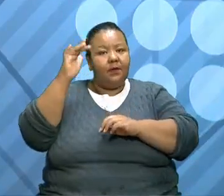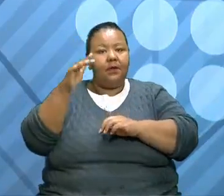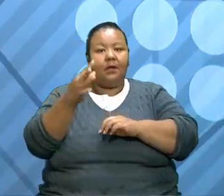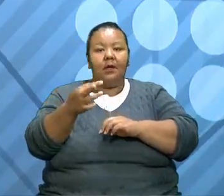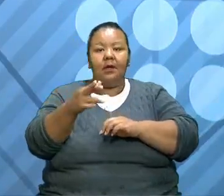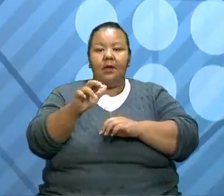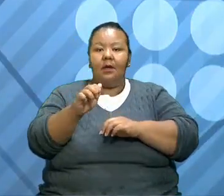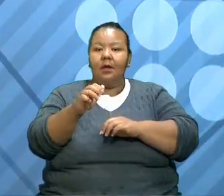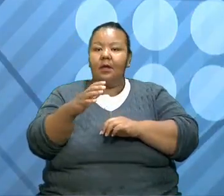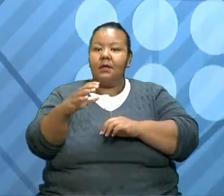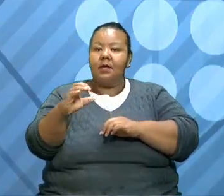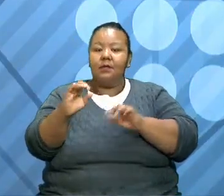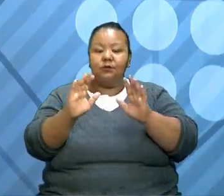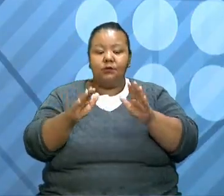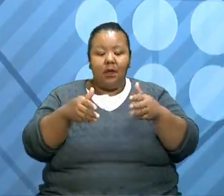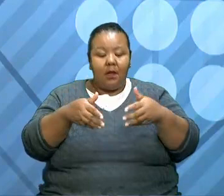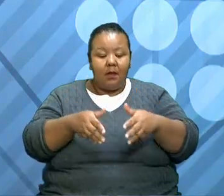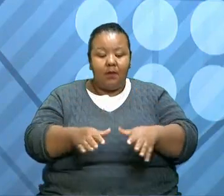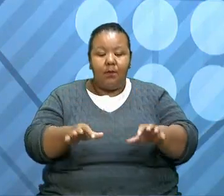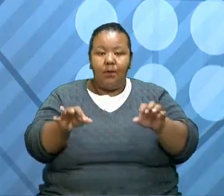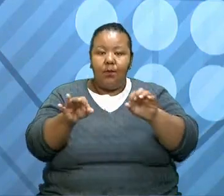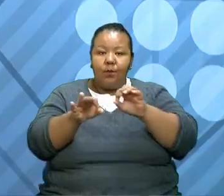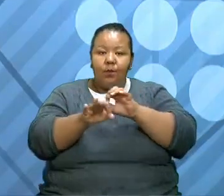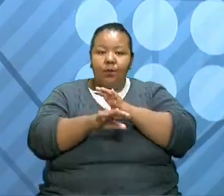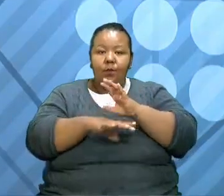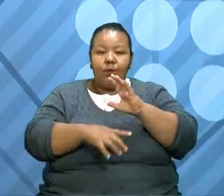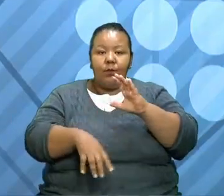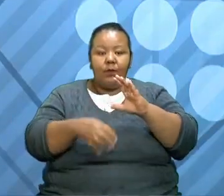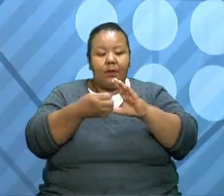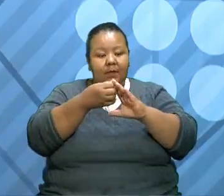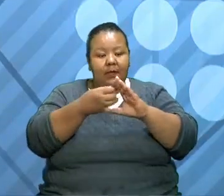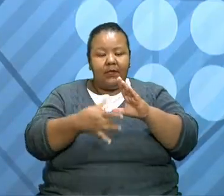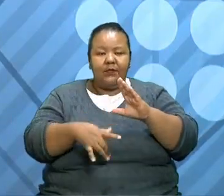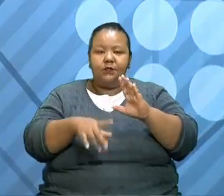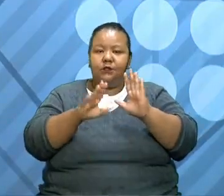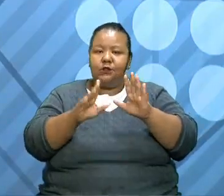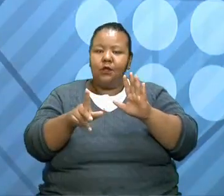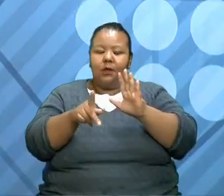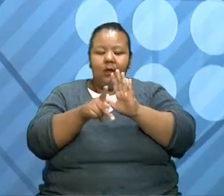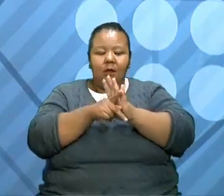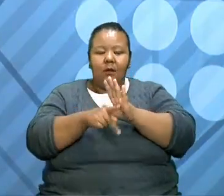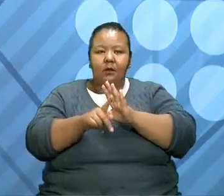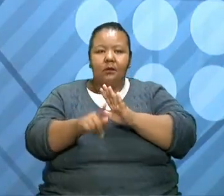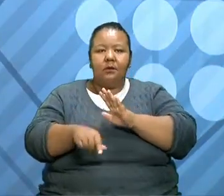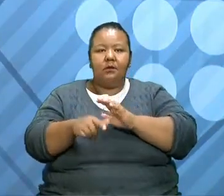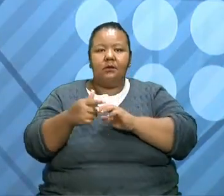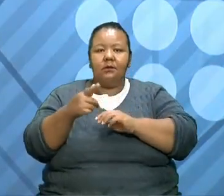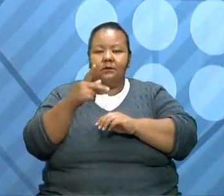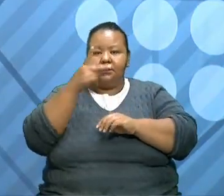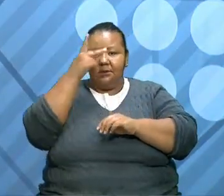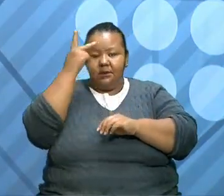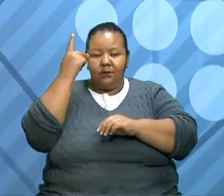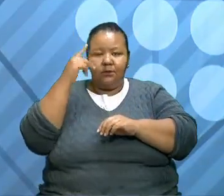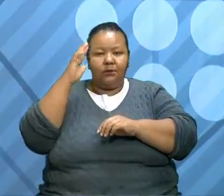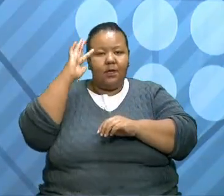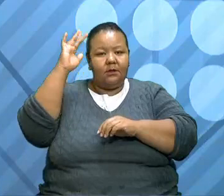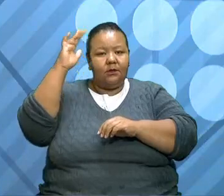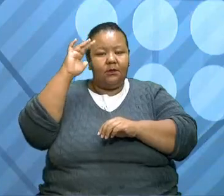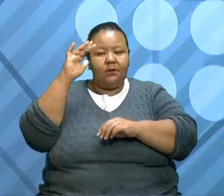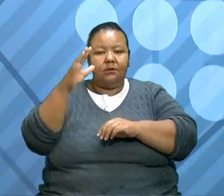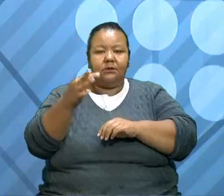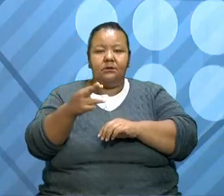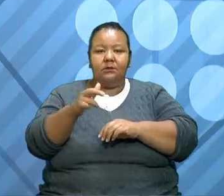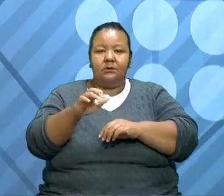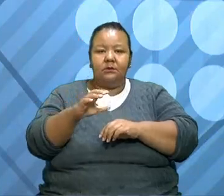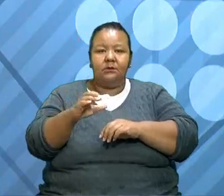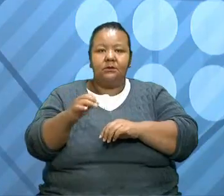é inato da pessoa ser líder. Tem as características físicas de um líder. Geralmente, um líder, segundo a teoria dos traços,